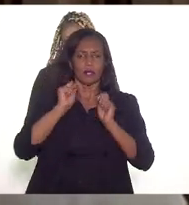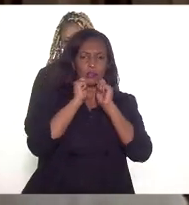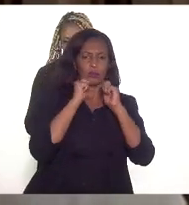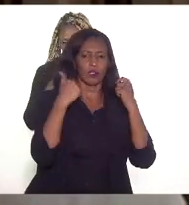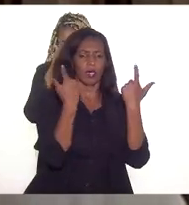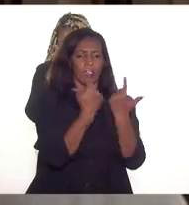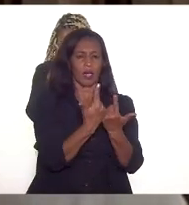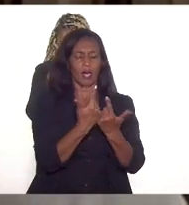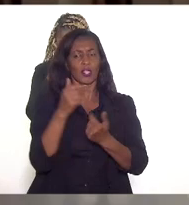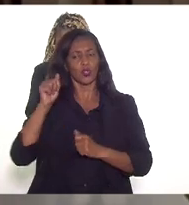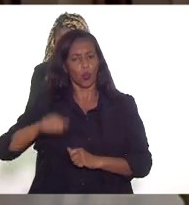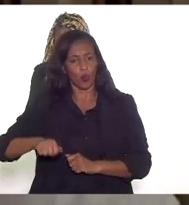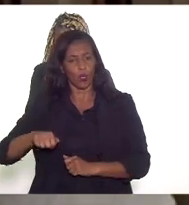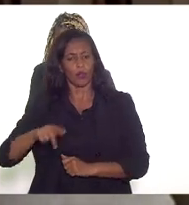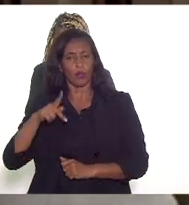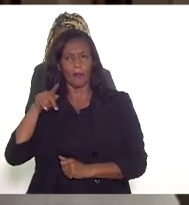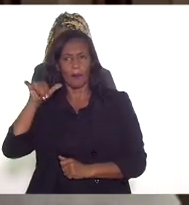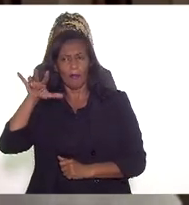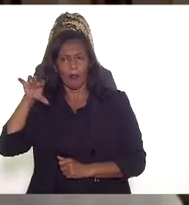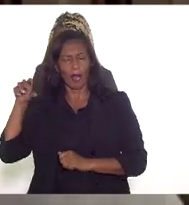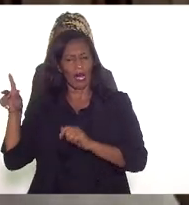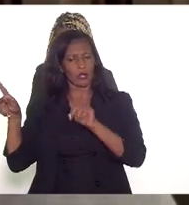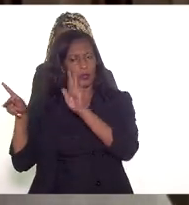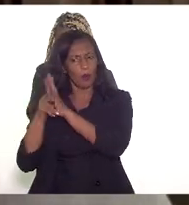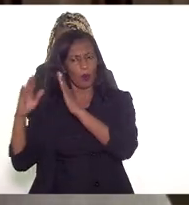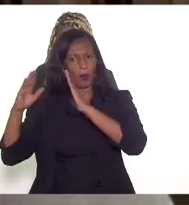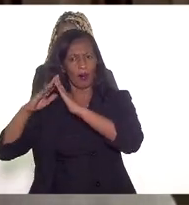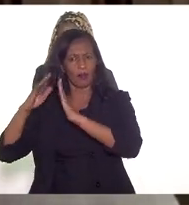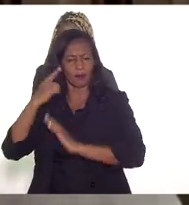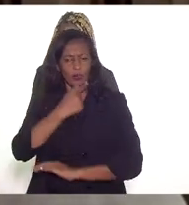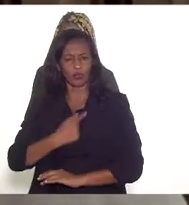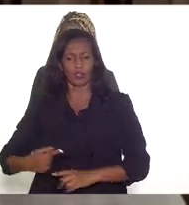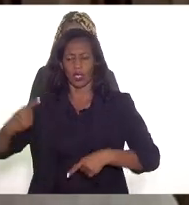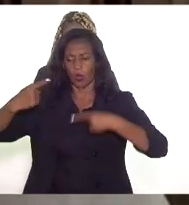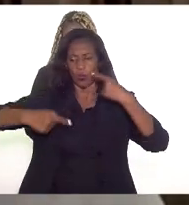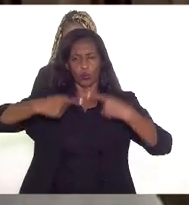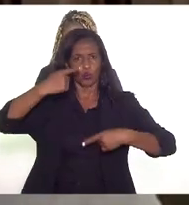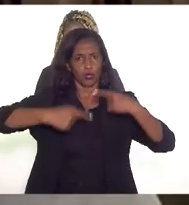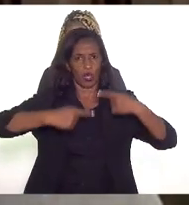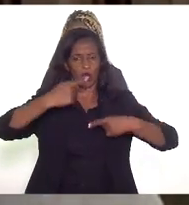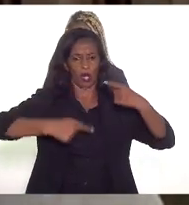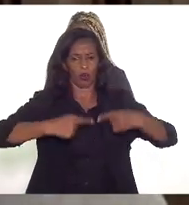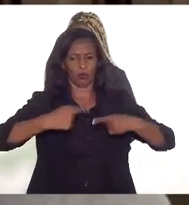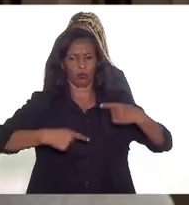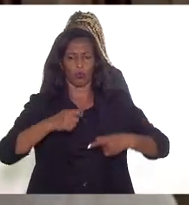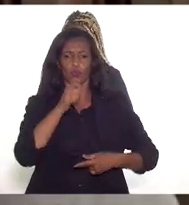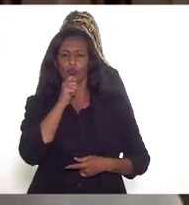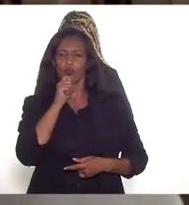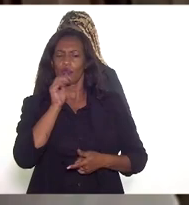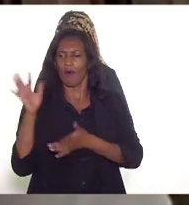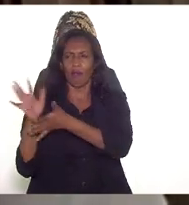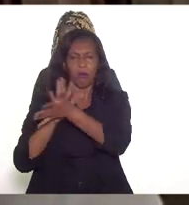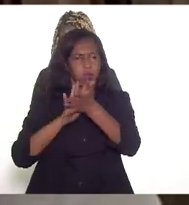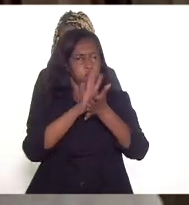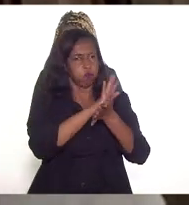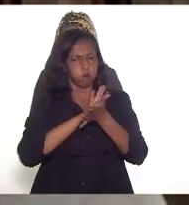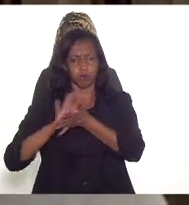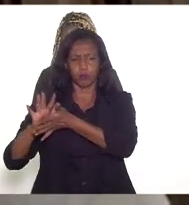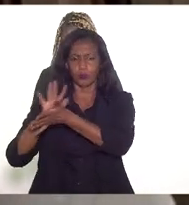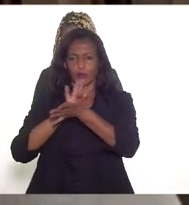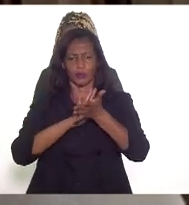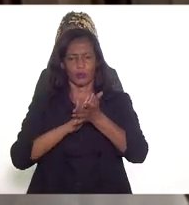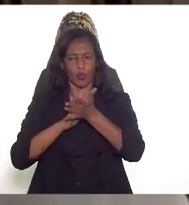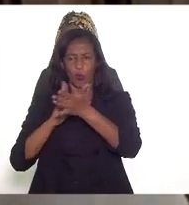quanto aqui no Palácio Guanabara, que é o diálogo. Não há, em hipótese alguma,